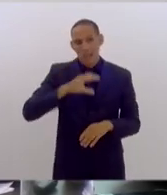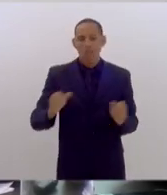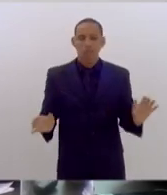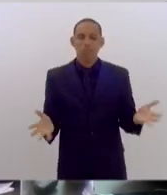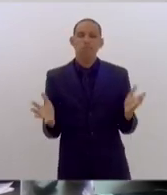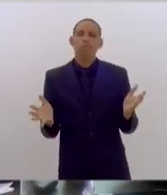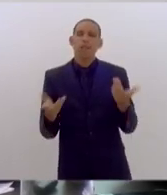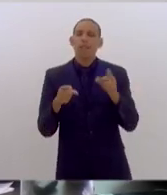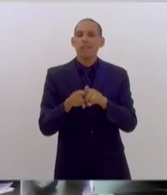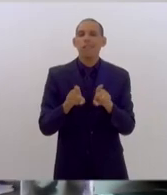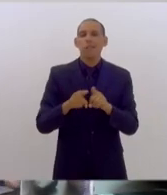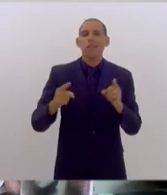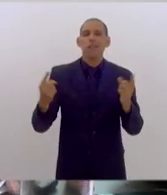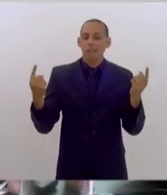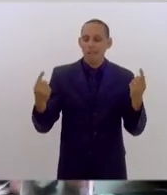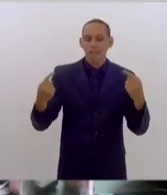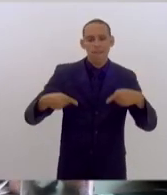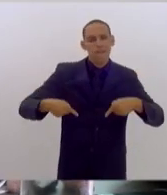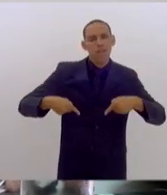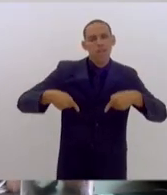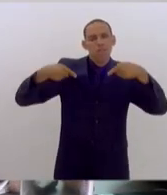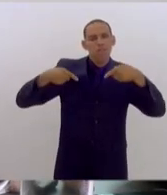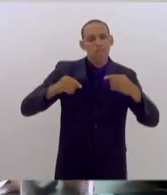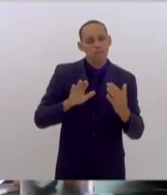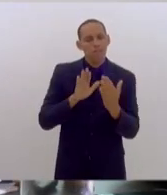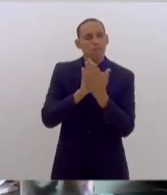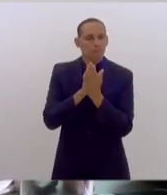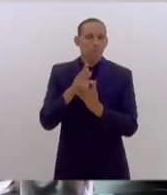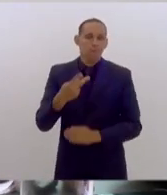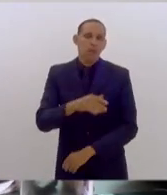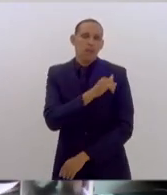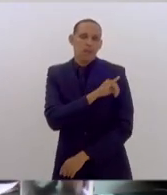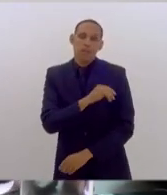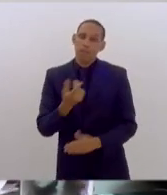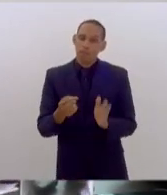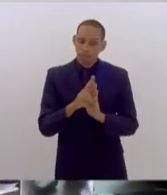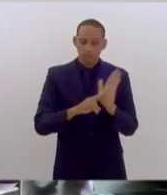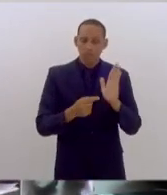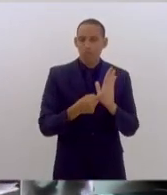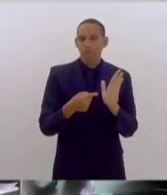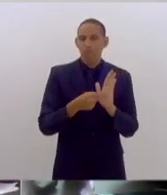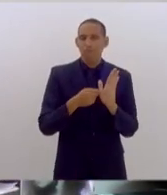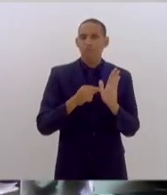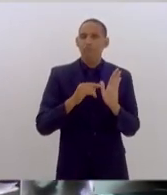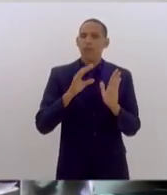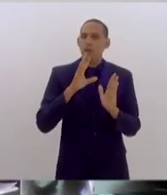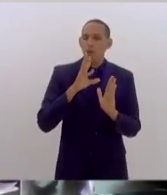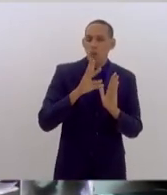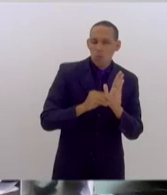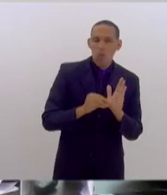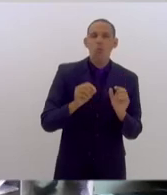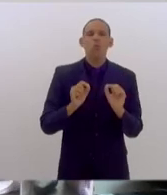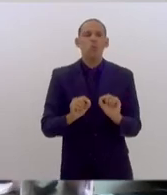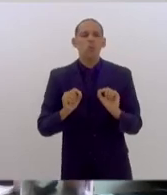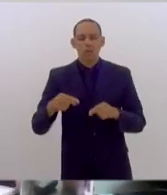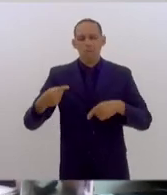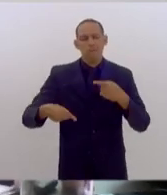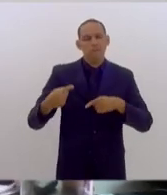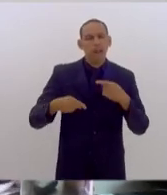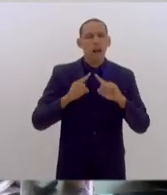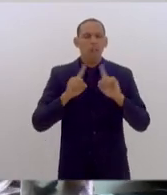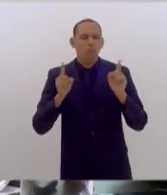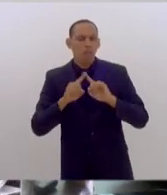enfrentar um dos maiores desafios Metropolitana do Rio de Janeiro nesse sentido o presente relatório Restitui o essencial dos debates críticas e propostas